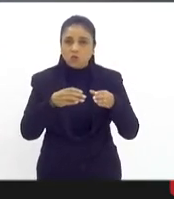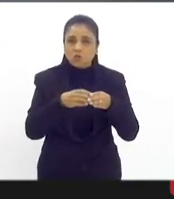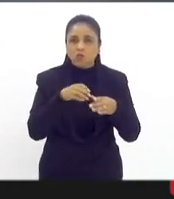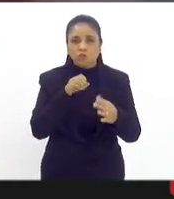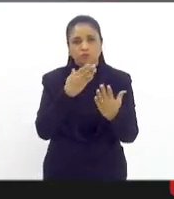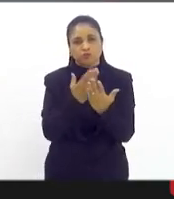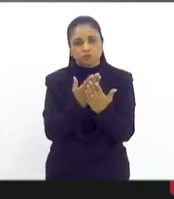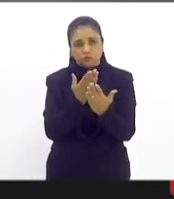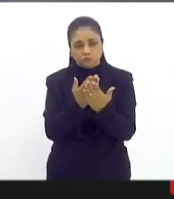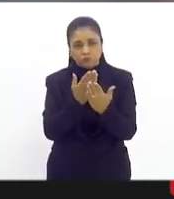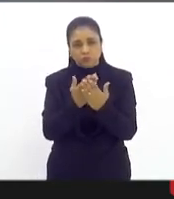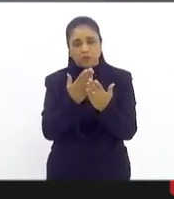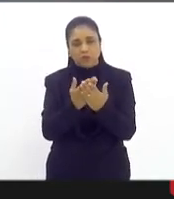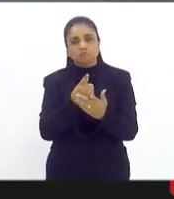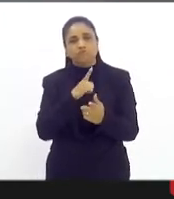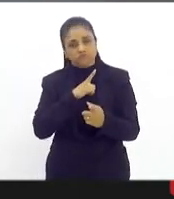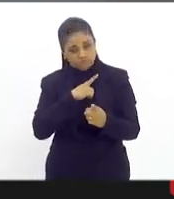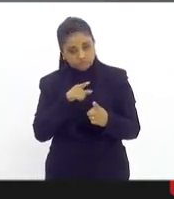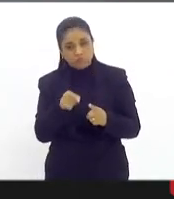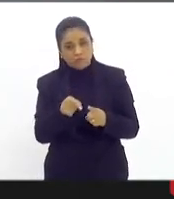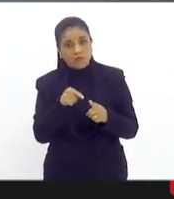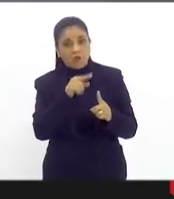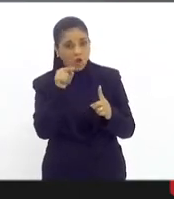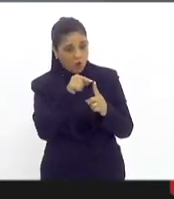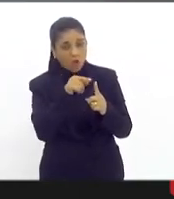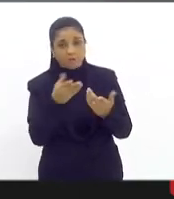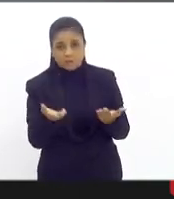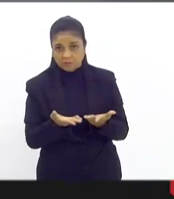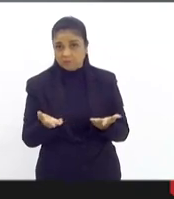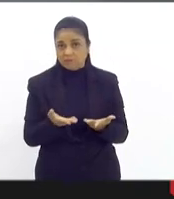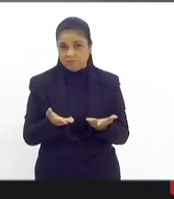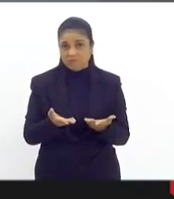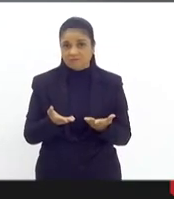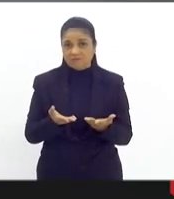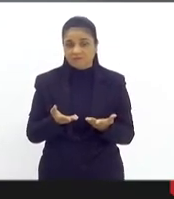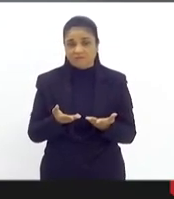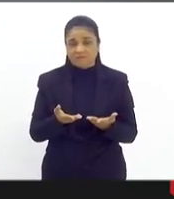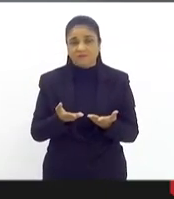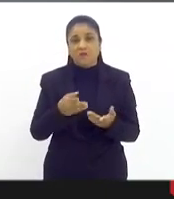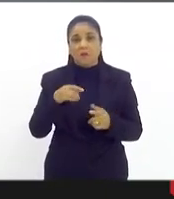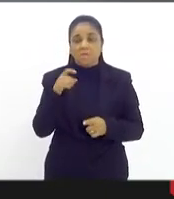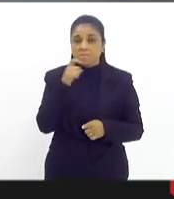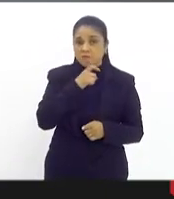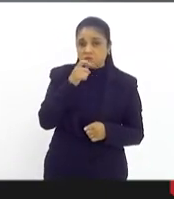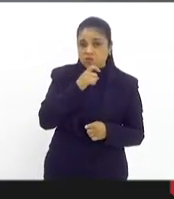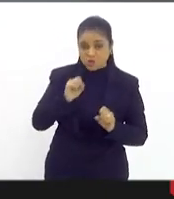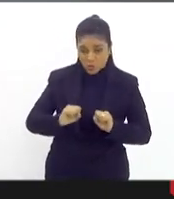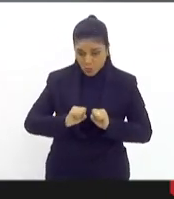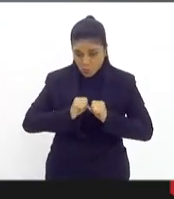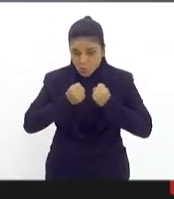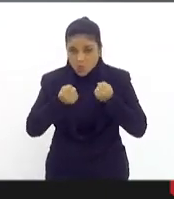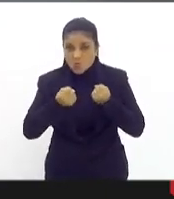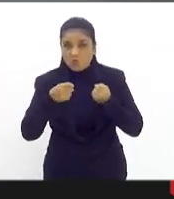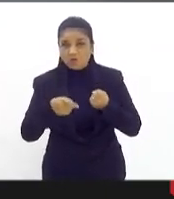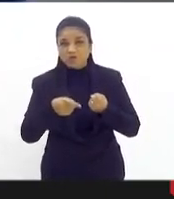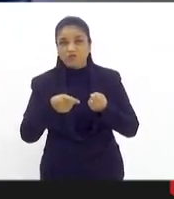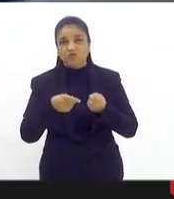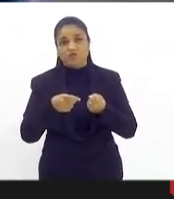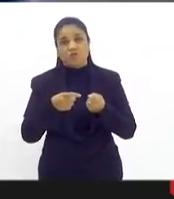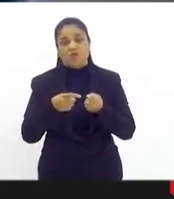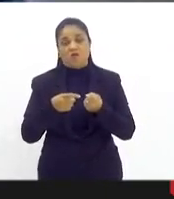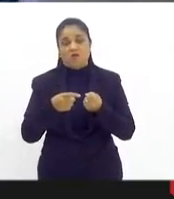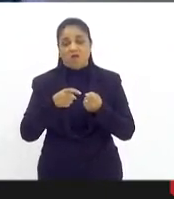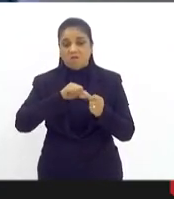bandeiras, inclusive essa, até porque essa é uma das... A mentira e o ódio é uma das formas que leva à